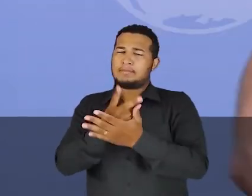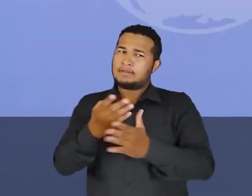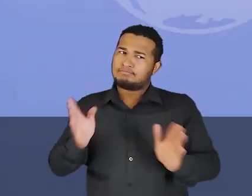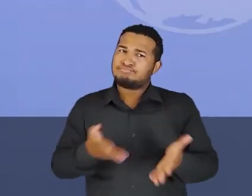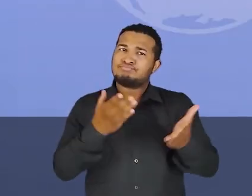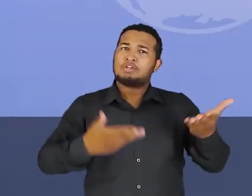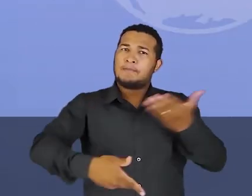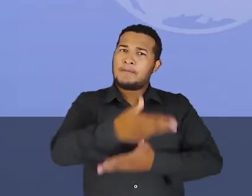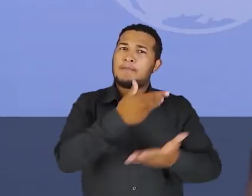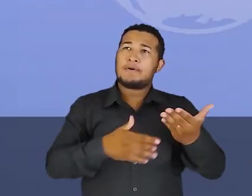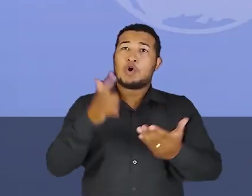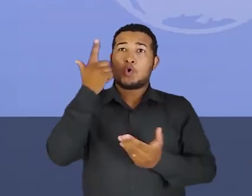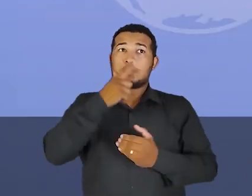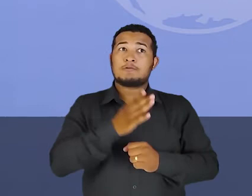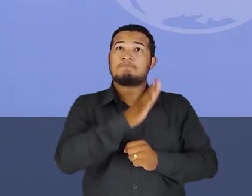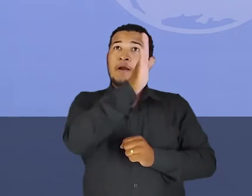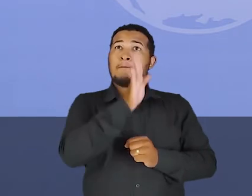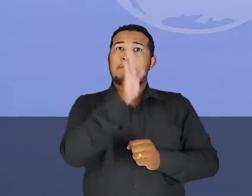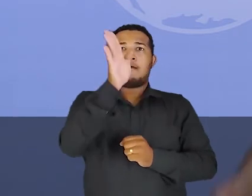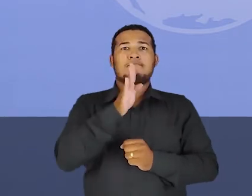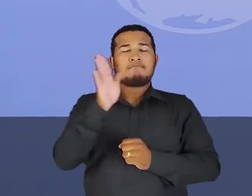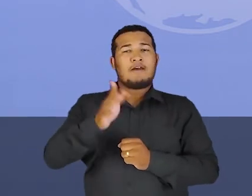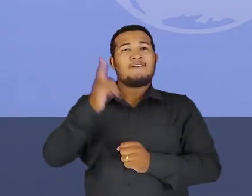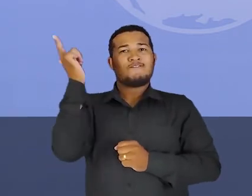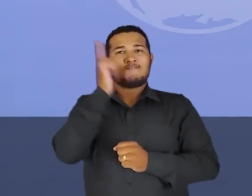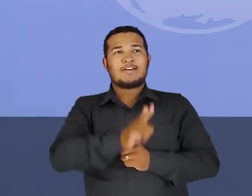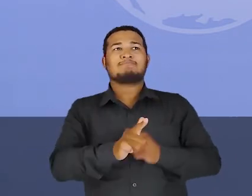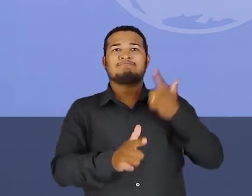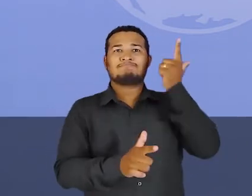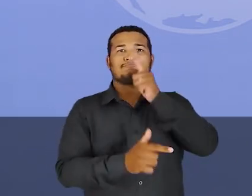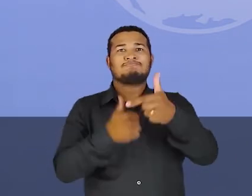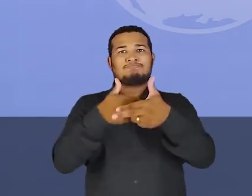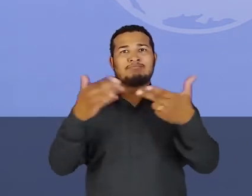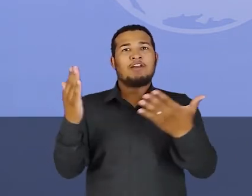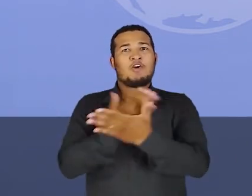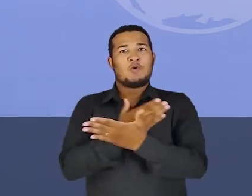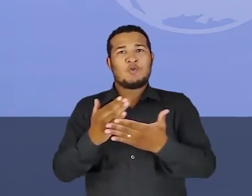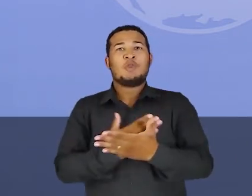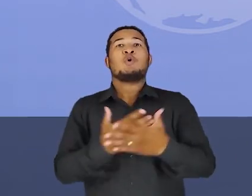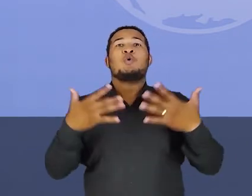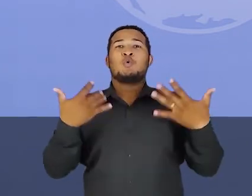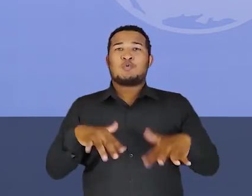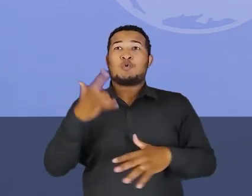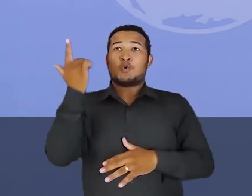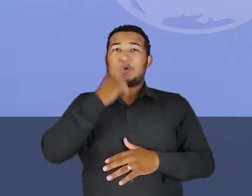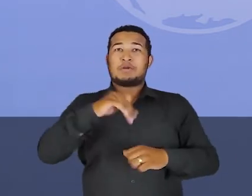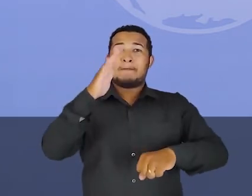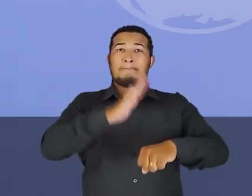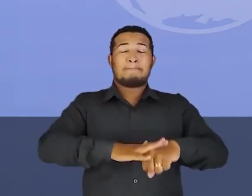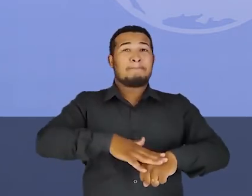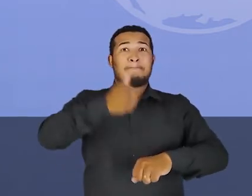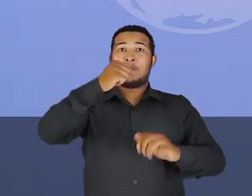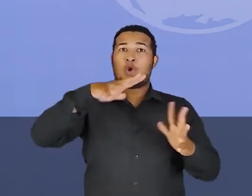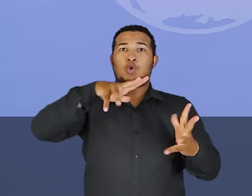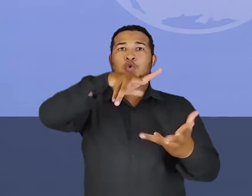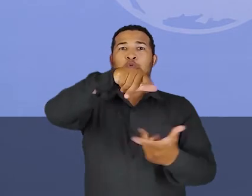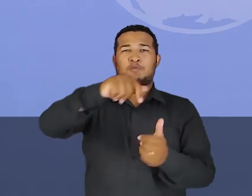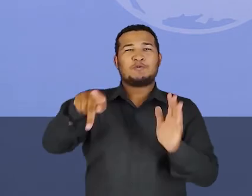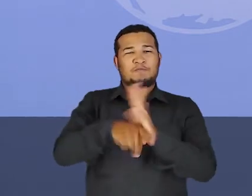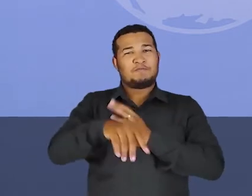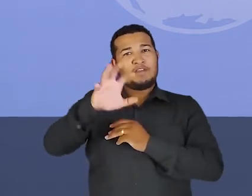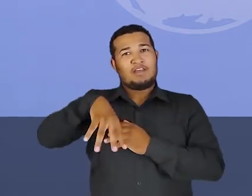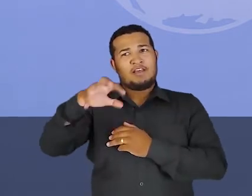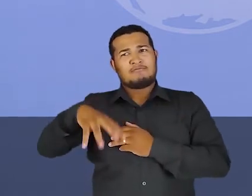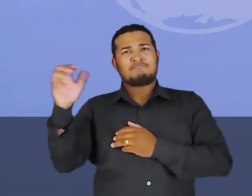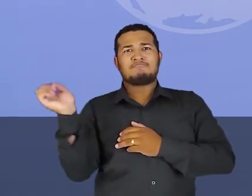galgar outros cenários, venceu alguns desafios e chegou a ser a melhor jogadora do mundo de handebol. Olha